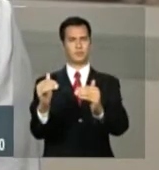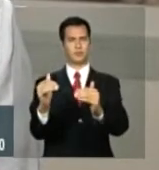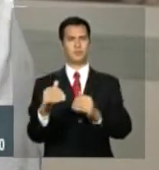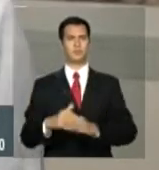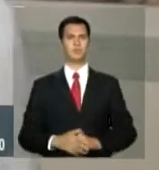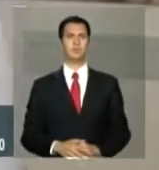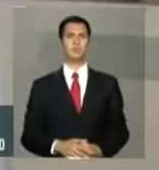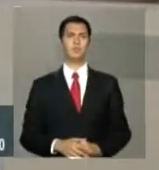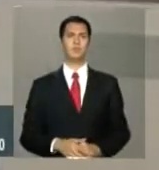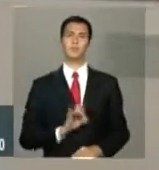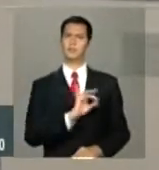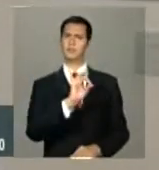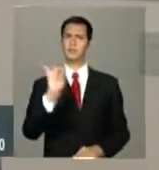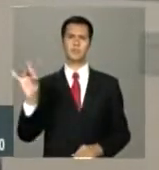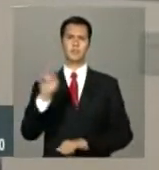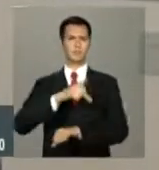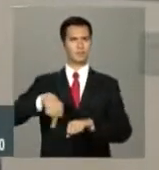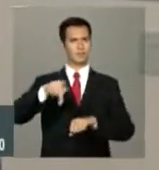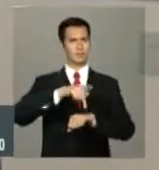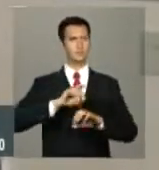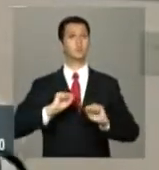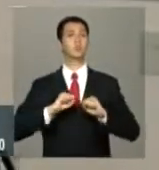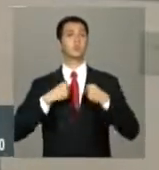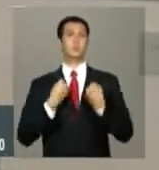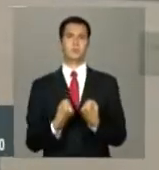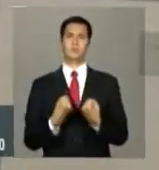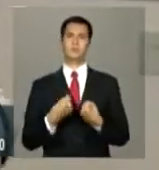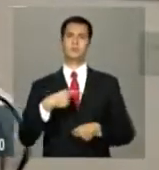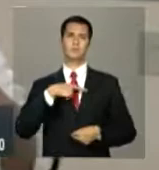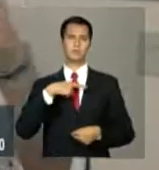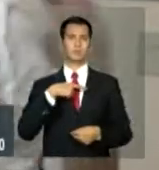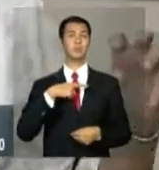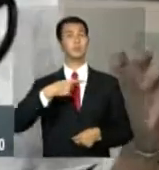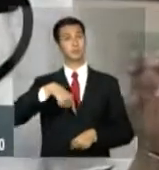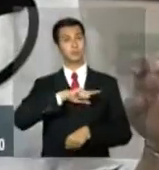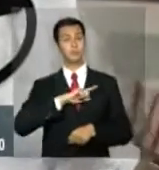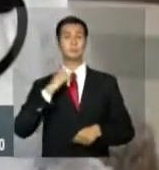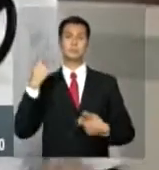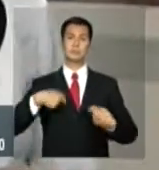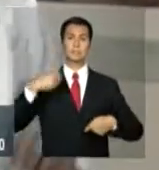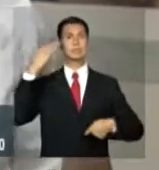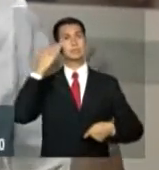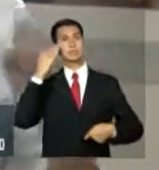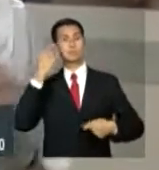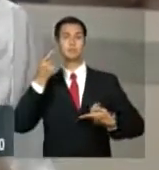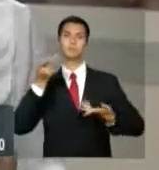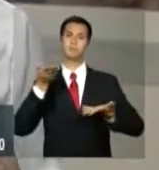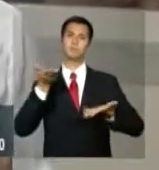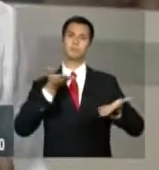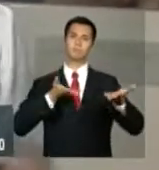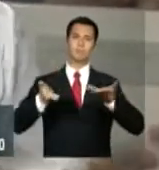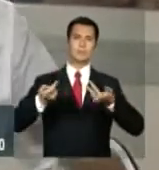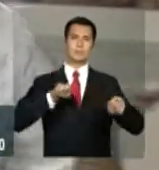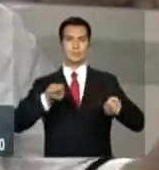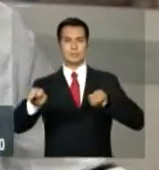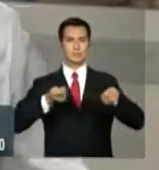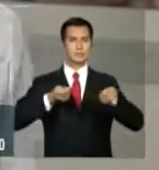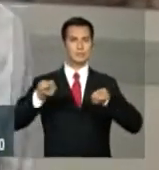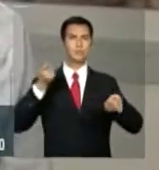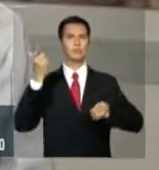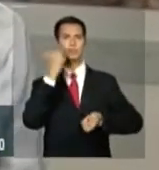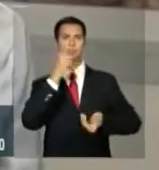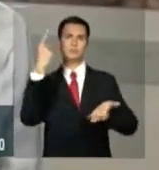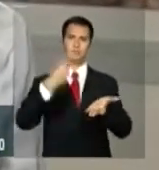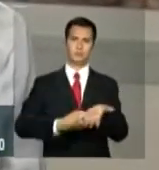a soberania de cada país, entender e procurar construir o acordo. É tão difícil que em Copenhague